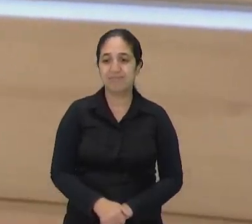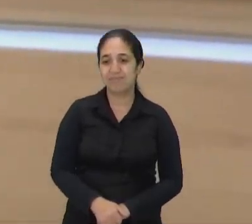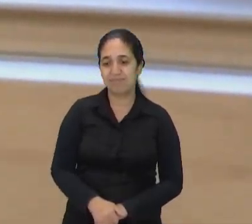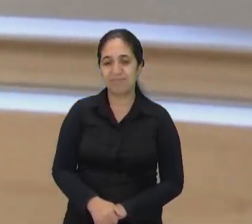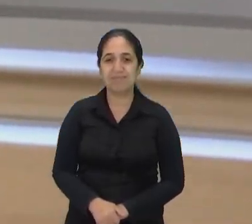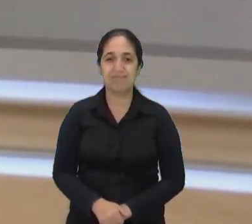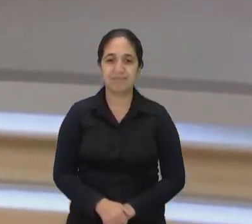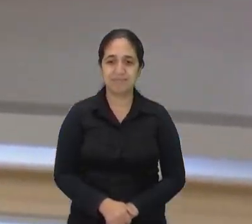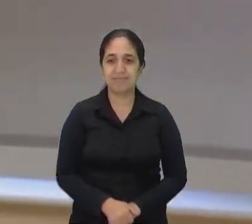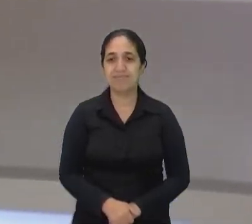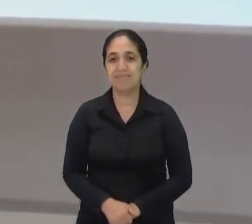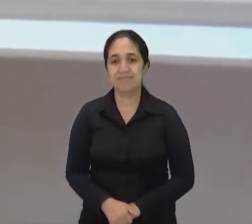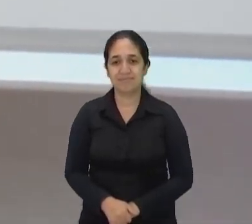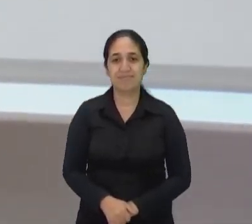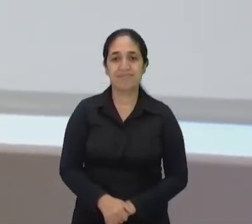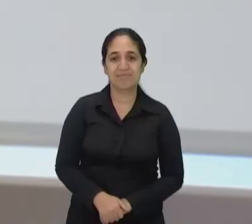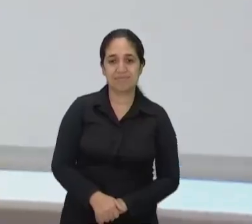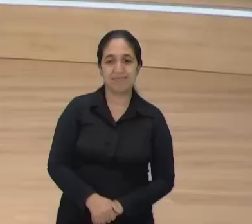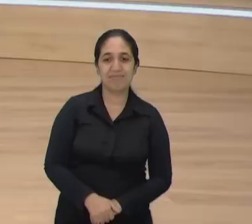básico. Mais um.